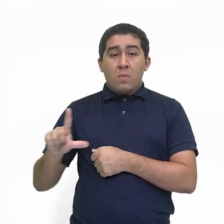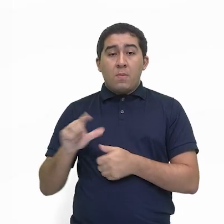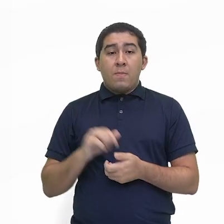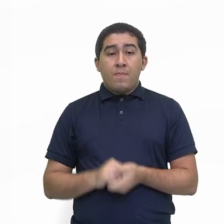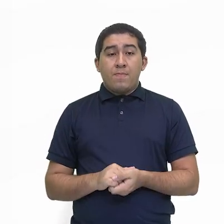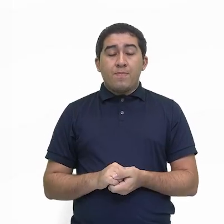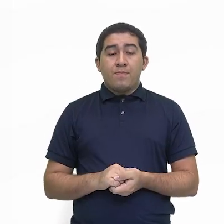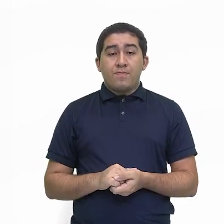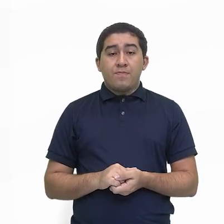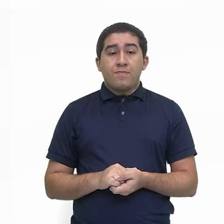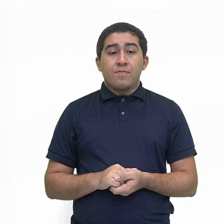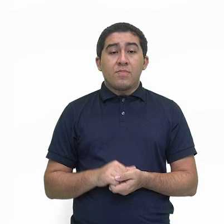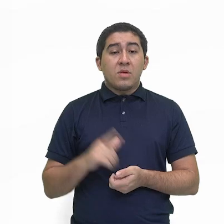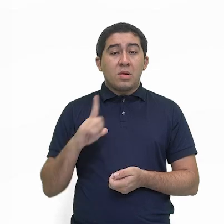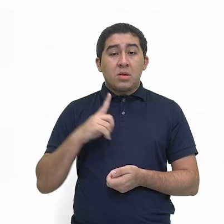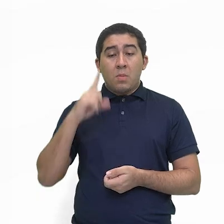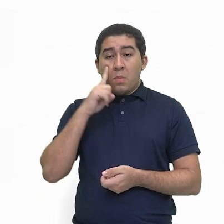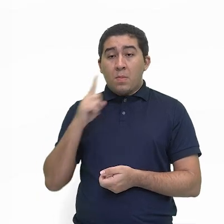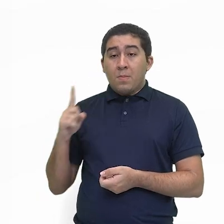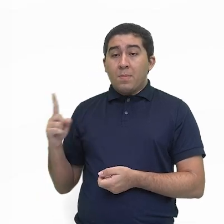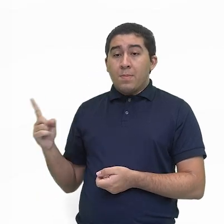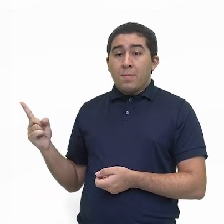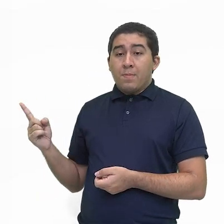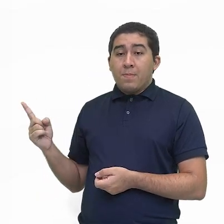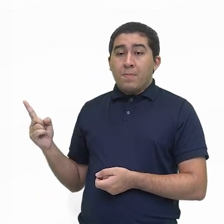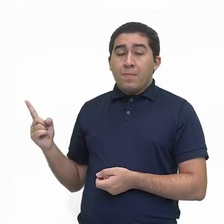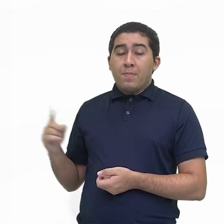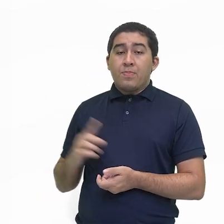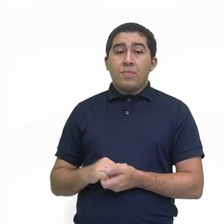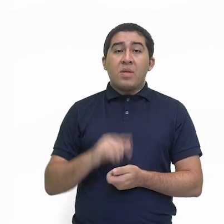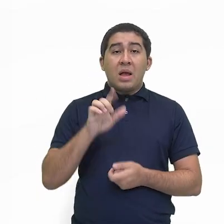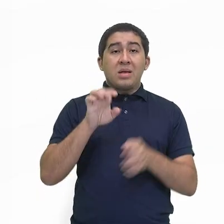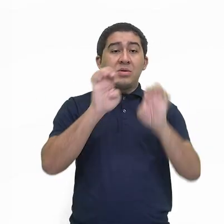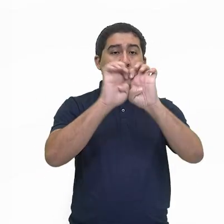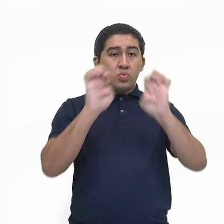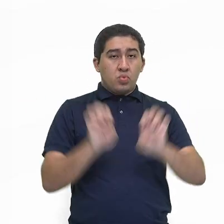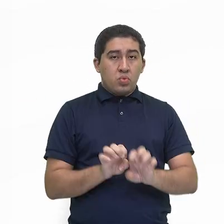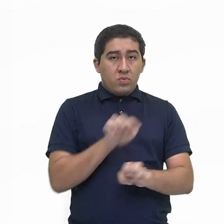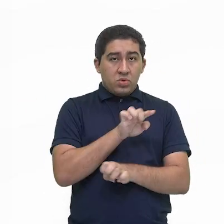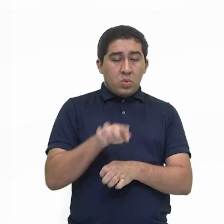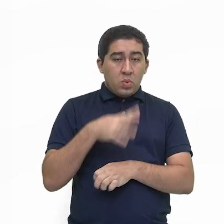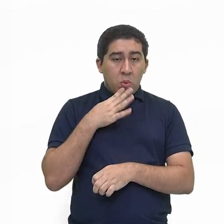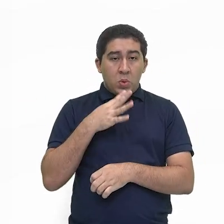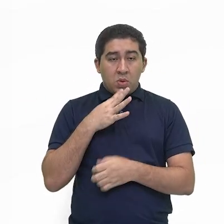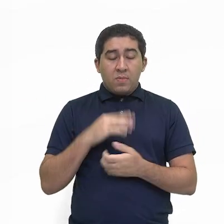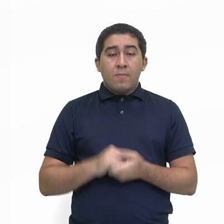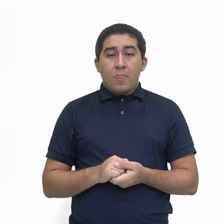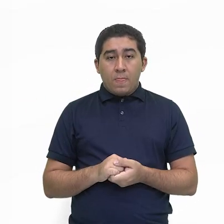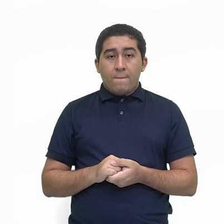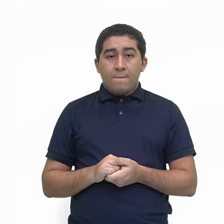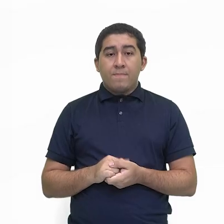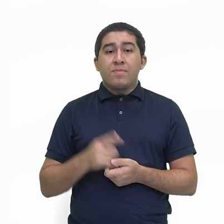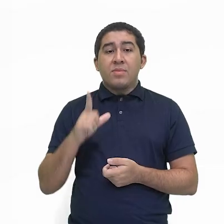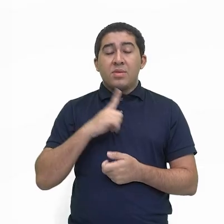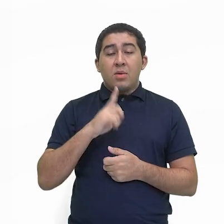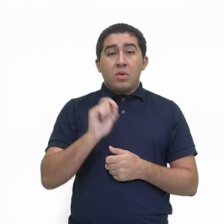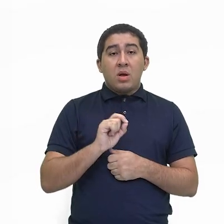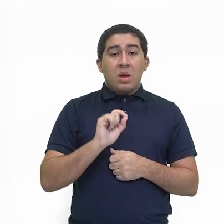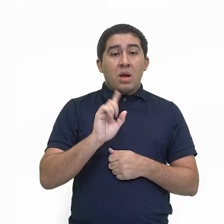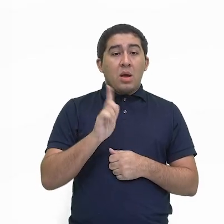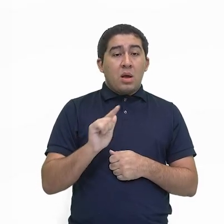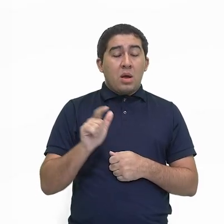tá? Que tem esse formato, né, esse esquema que você vê aí, 2 eletrodos, né,